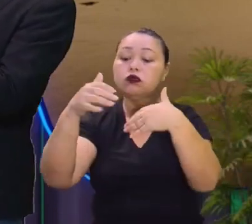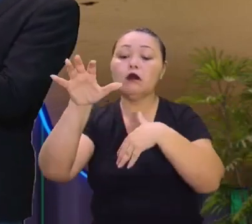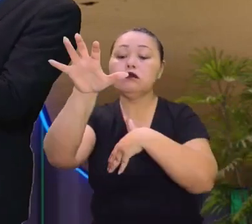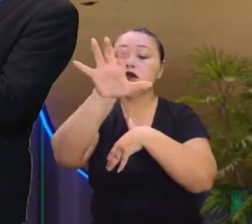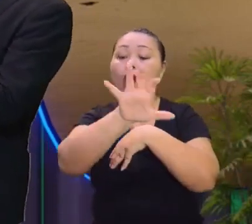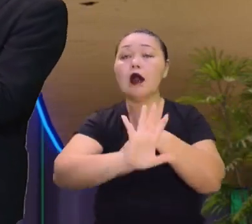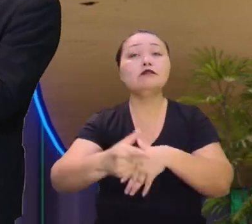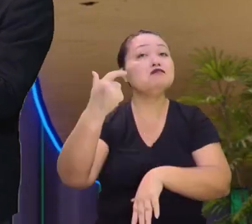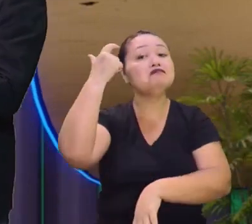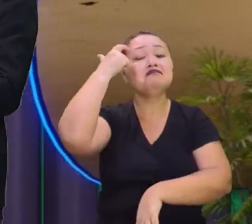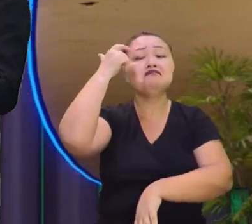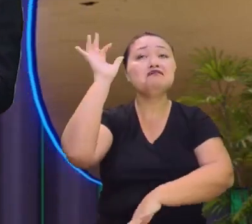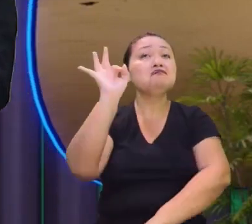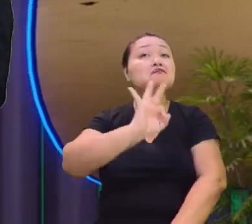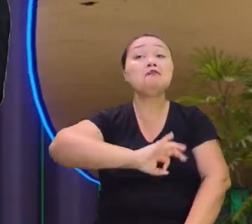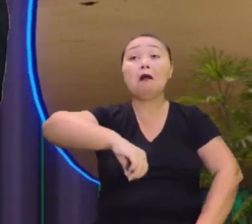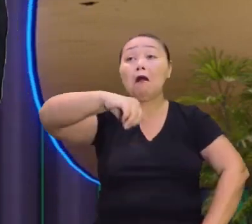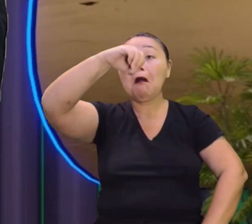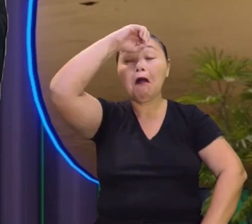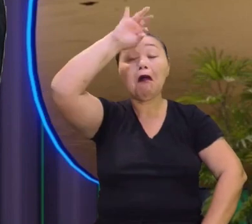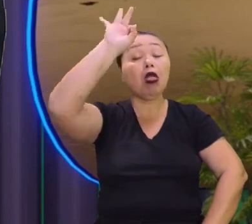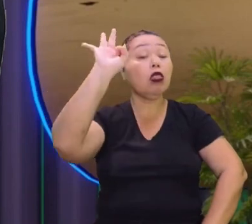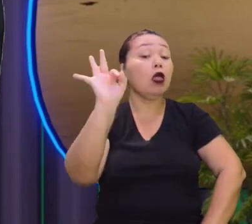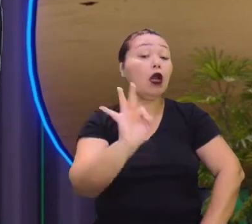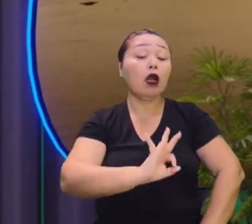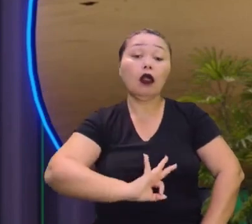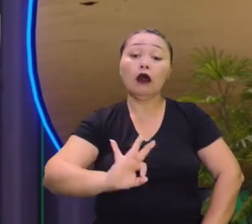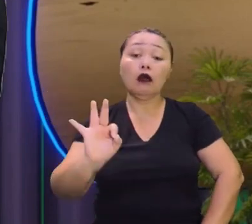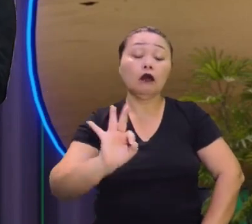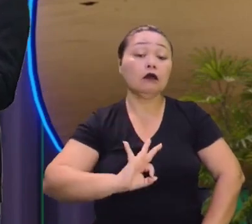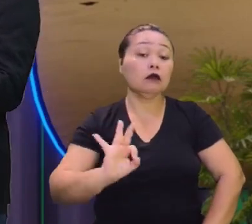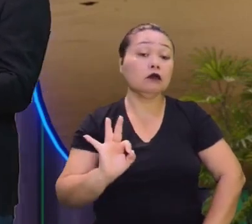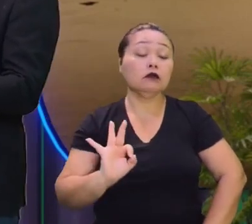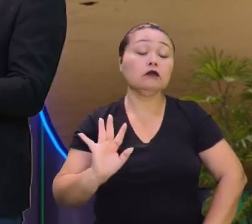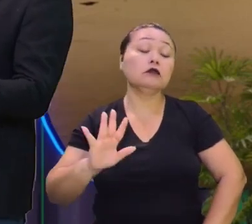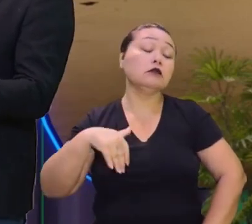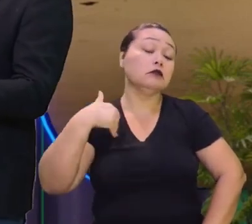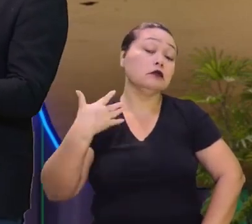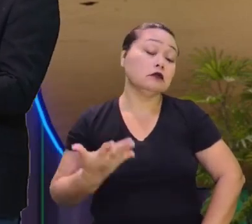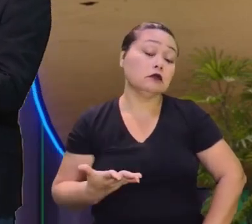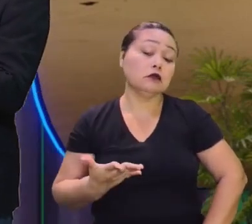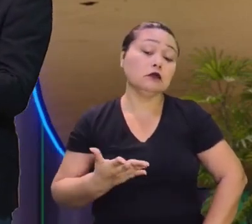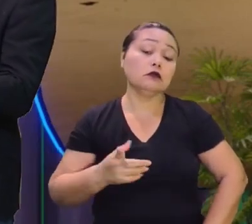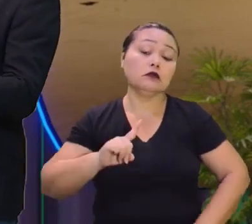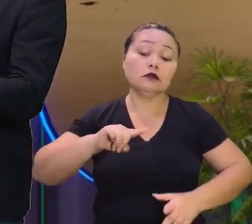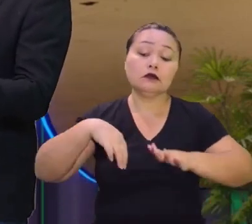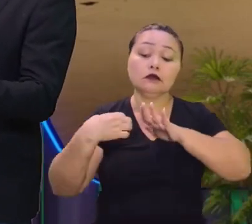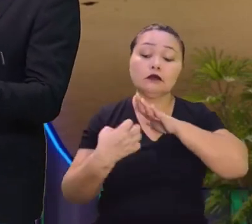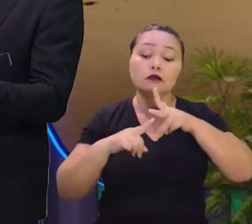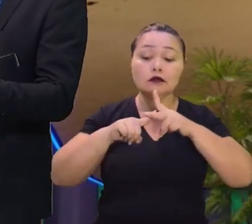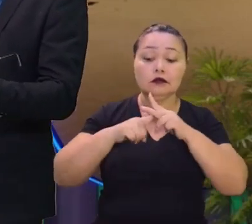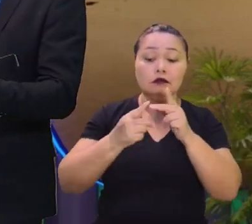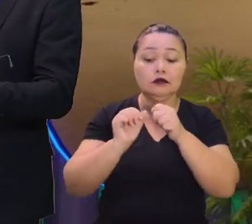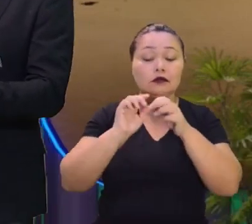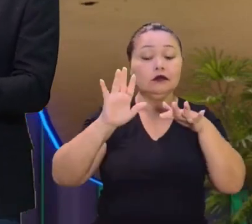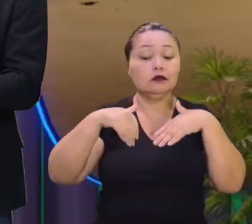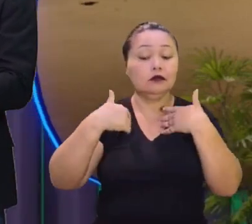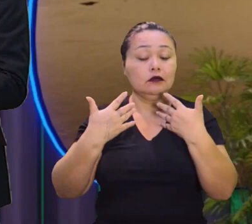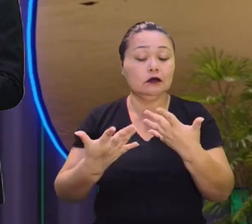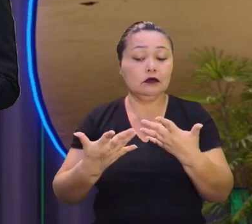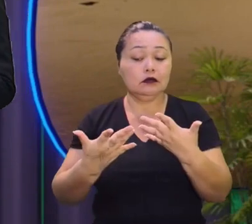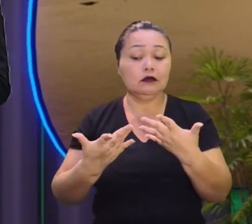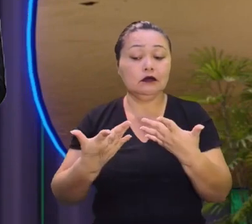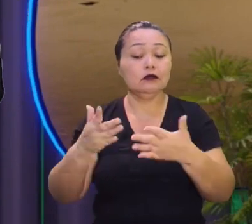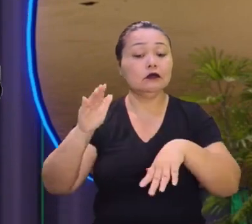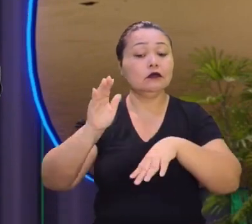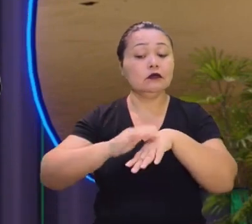se pensava dessa forma na época. Não. É isso? Então, quando mecaniza e